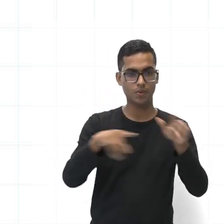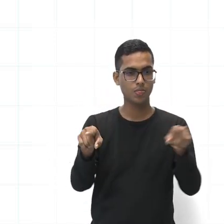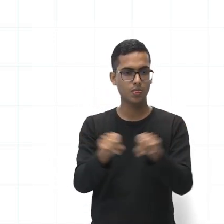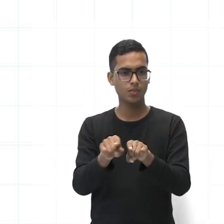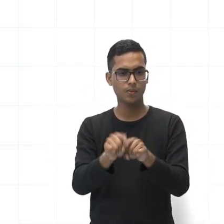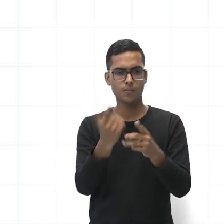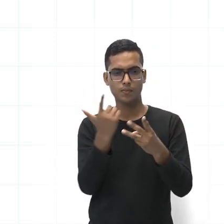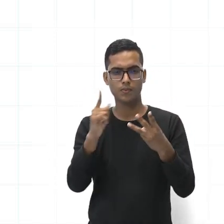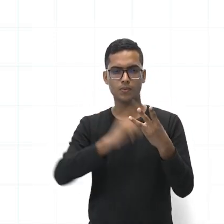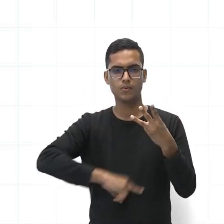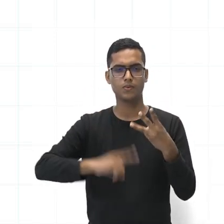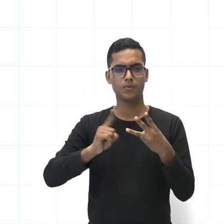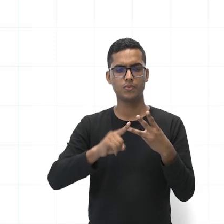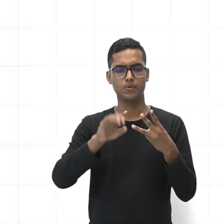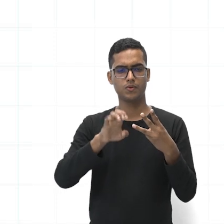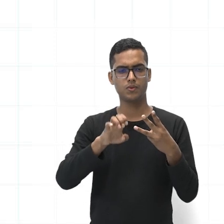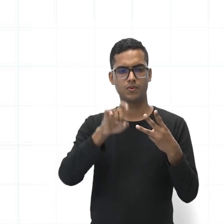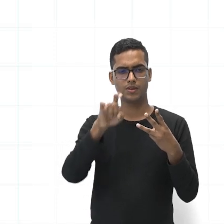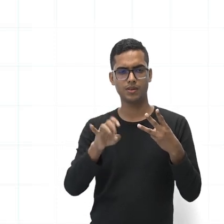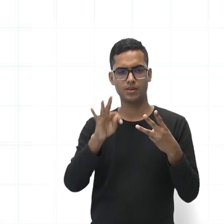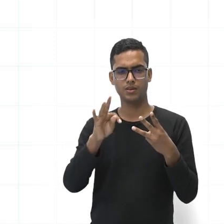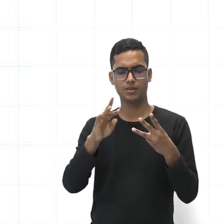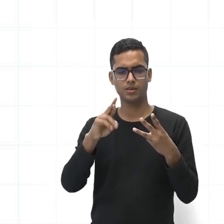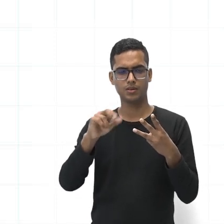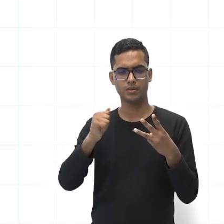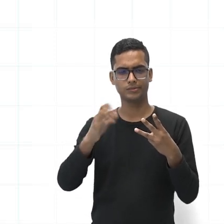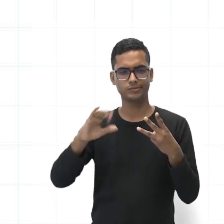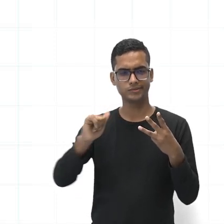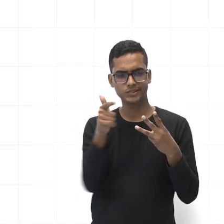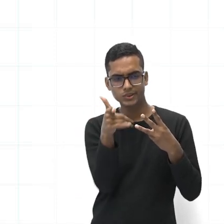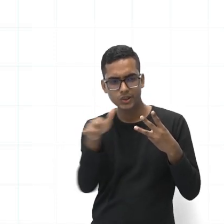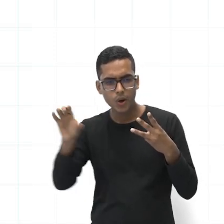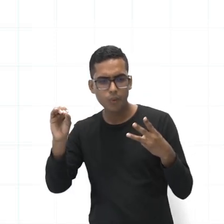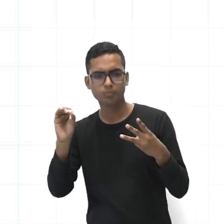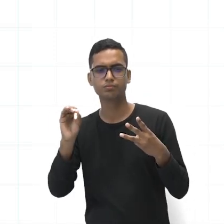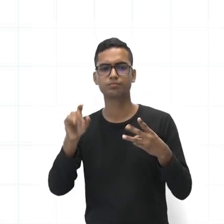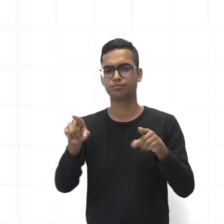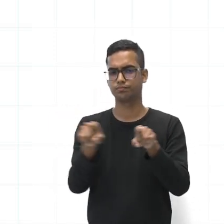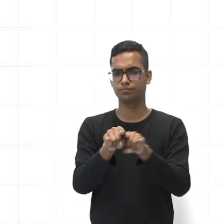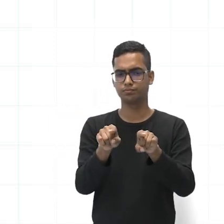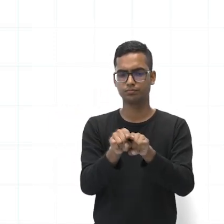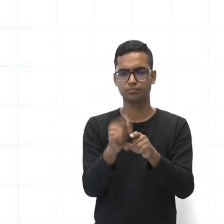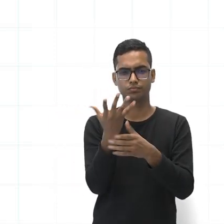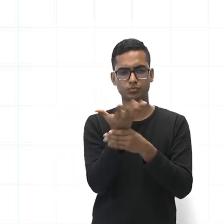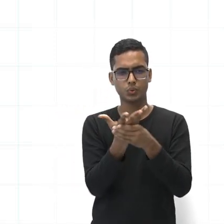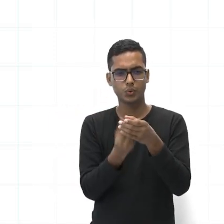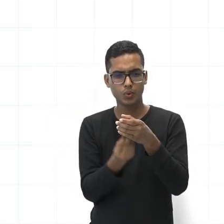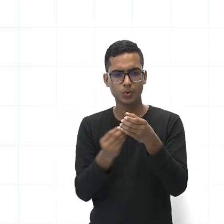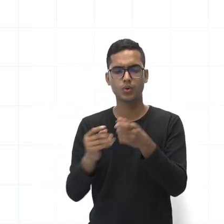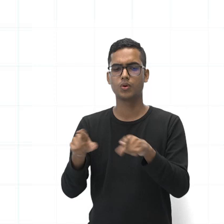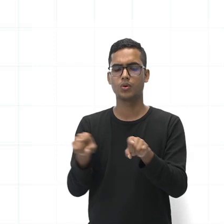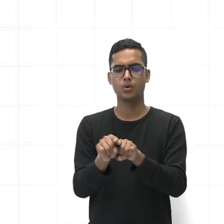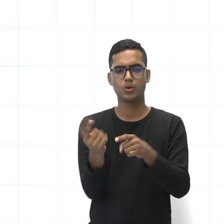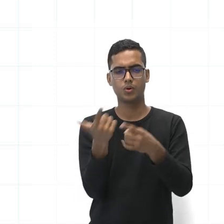de instrumentos de laboratório. A evaporação,